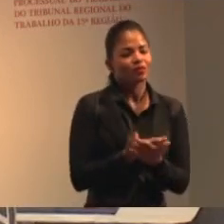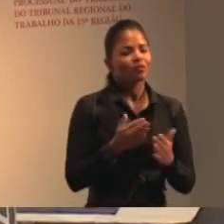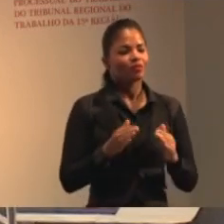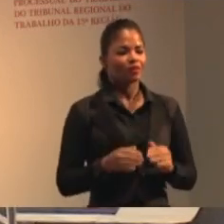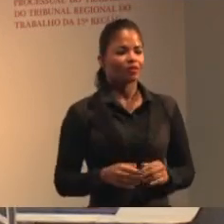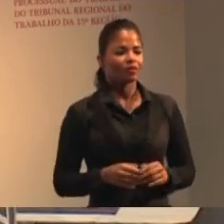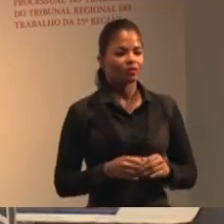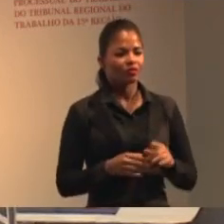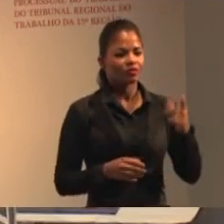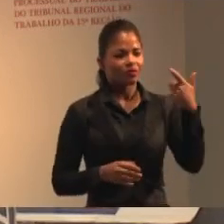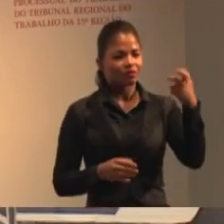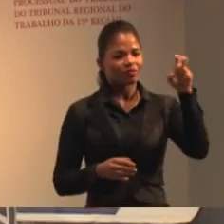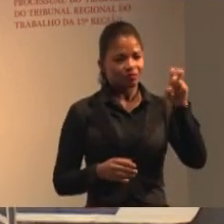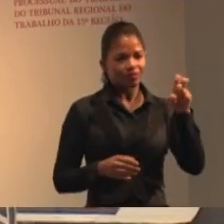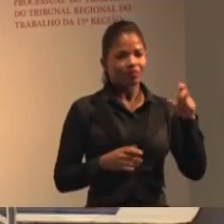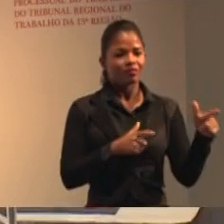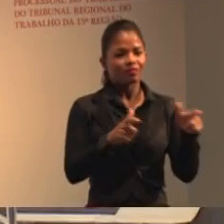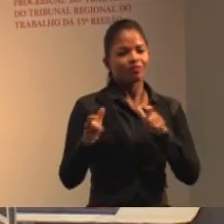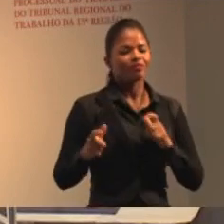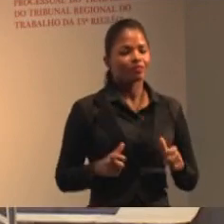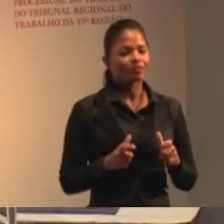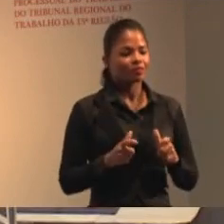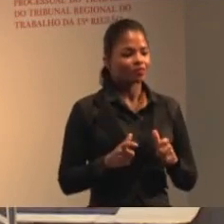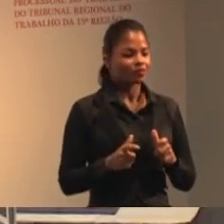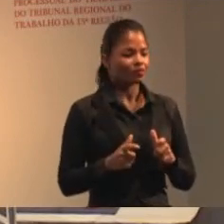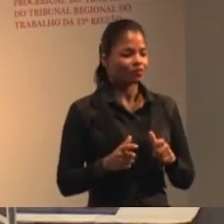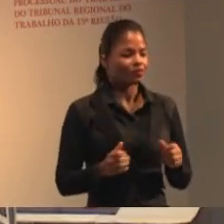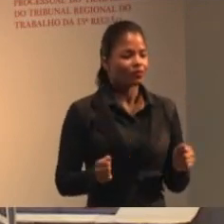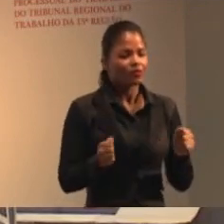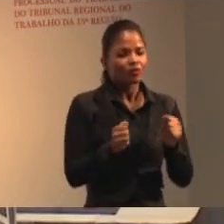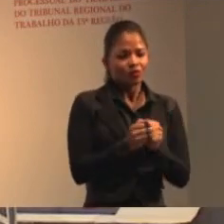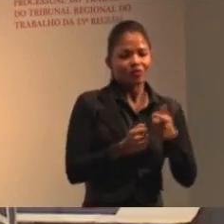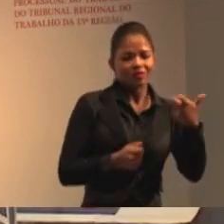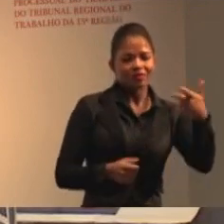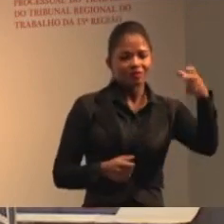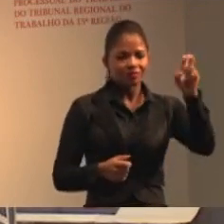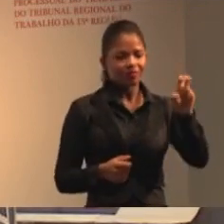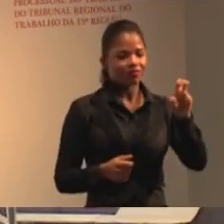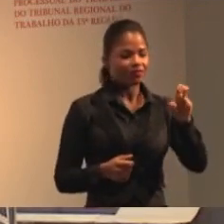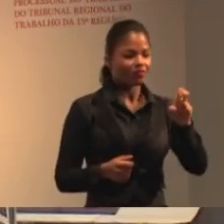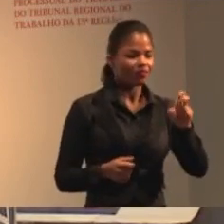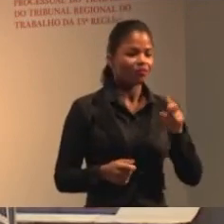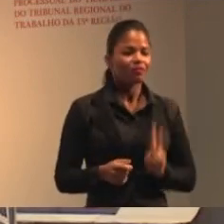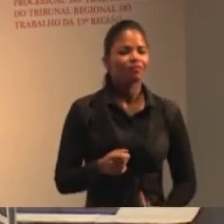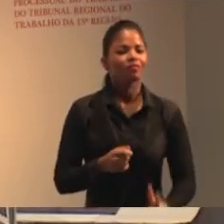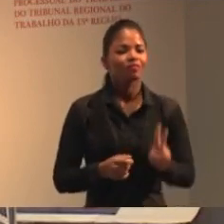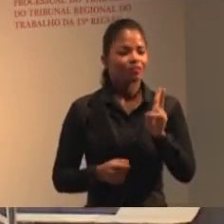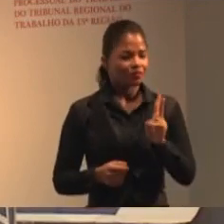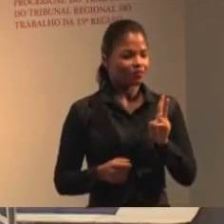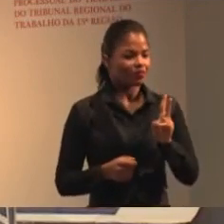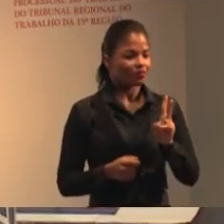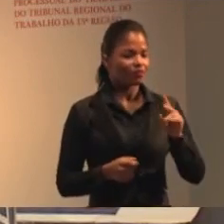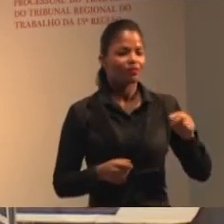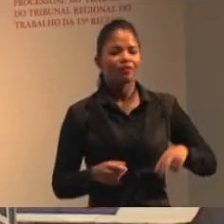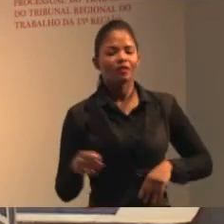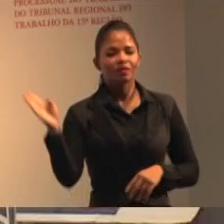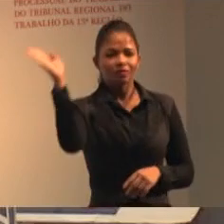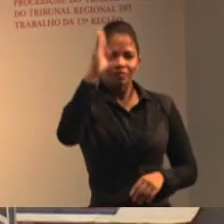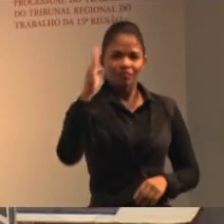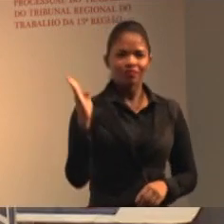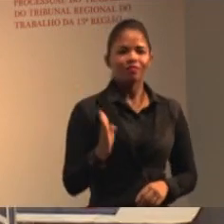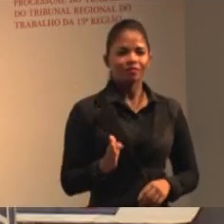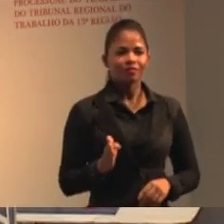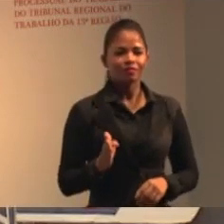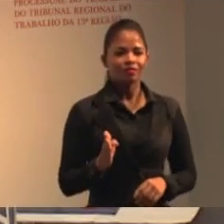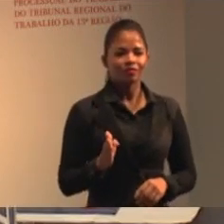da 15ª Região. E a IJUD da 15ª é e sempre foi referência nacional.